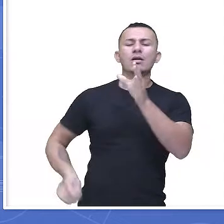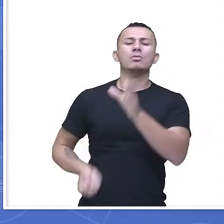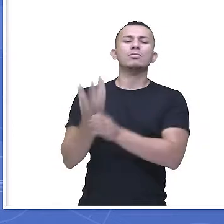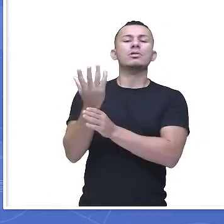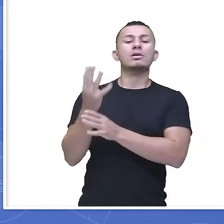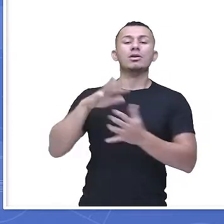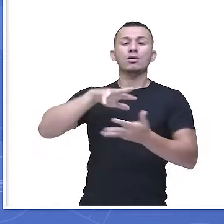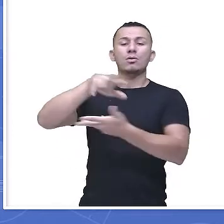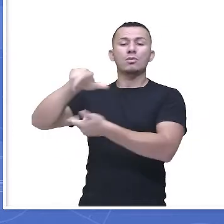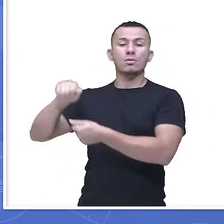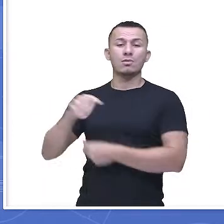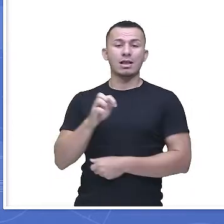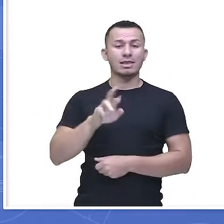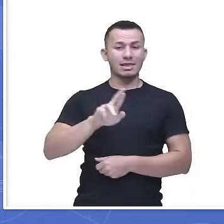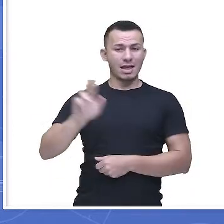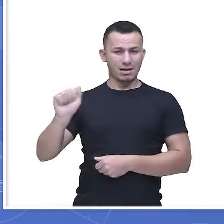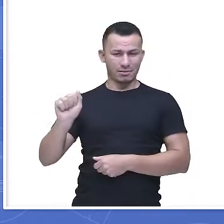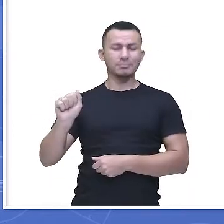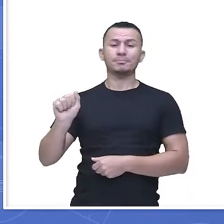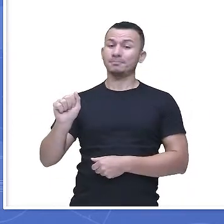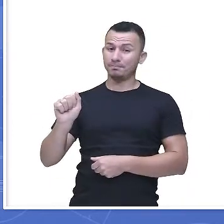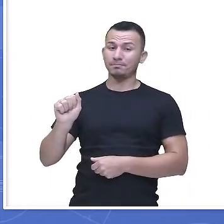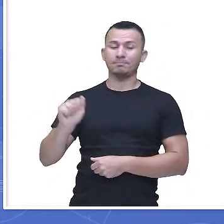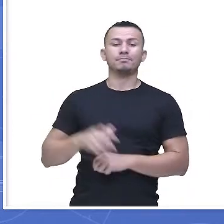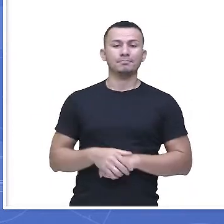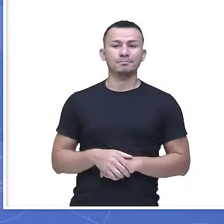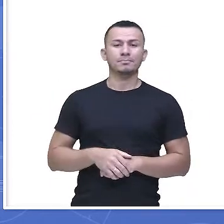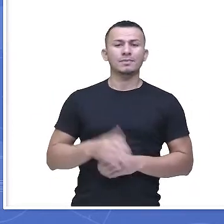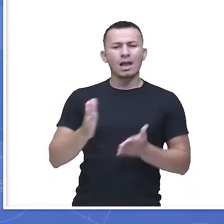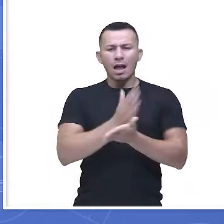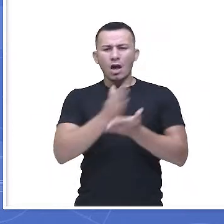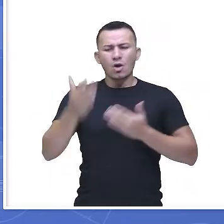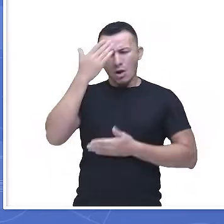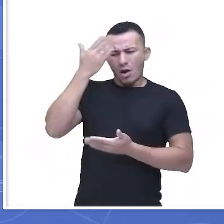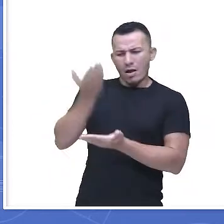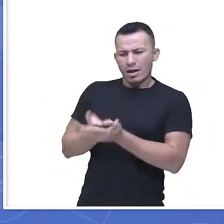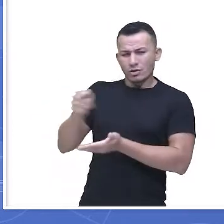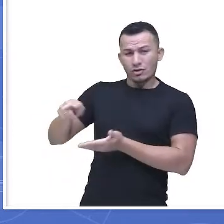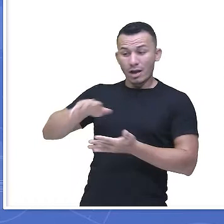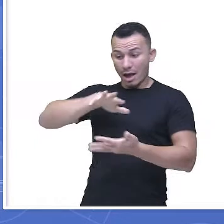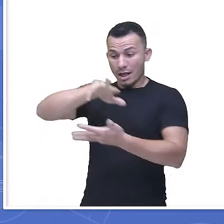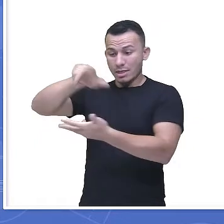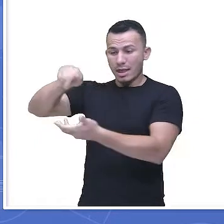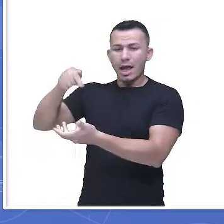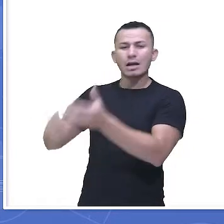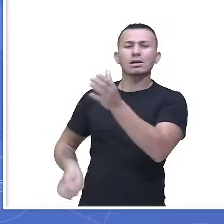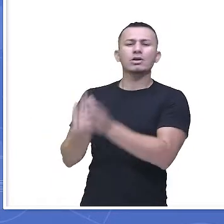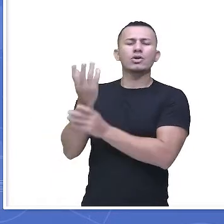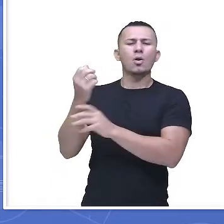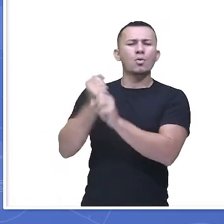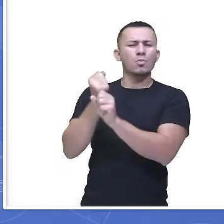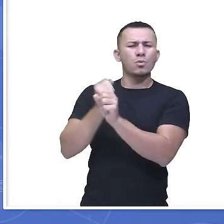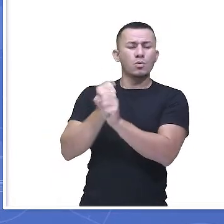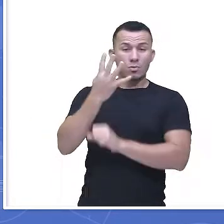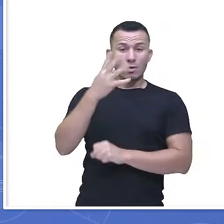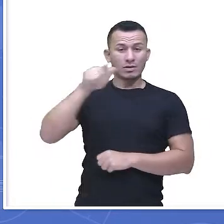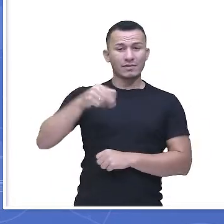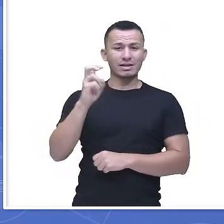da Terra. Acredita-se que o nosso planeta formou-se há